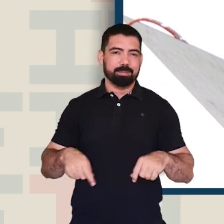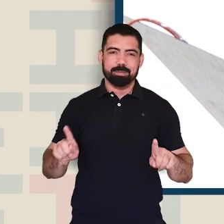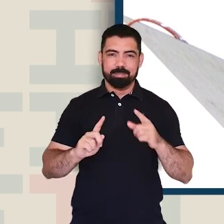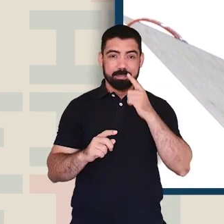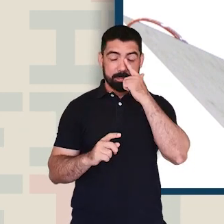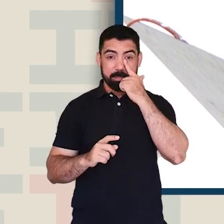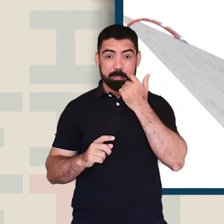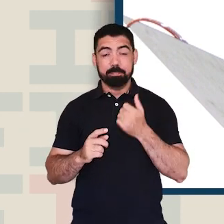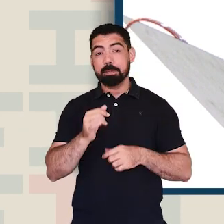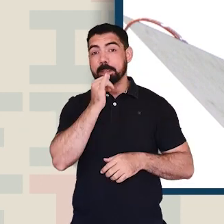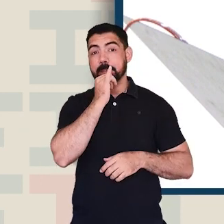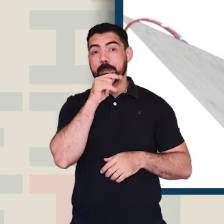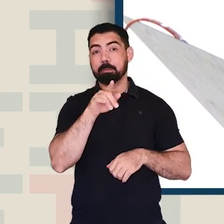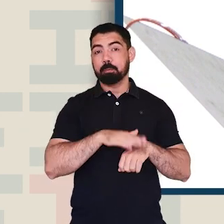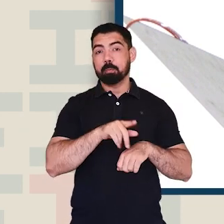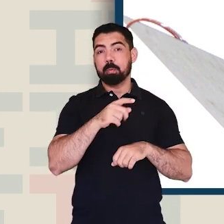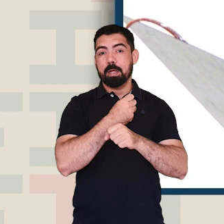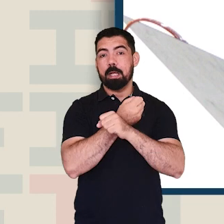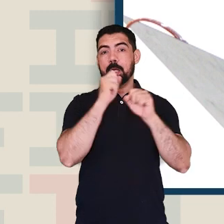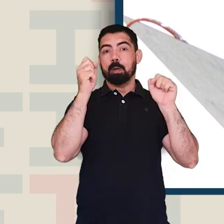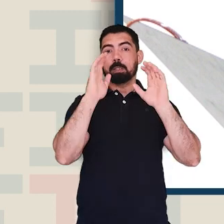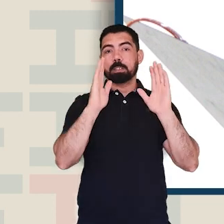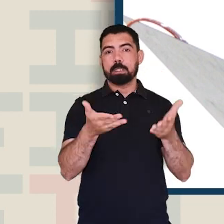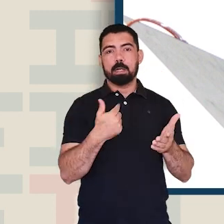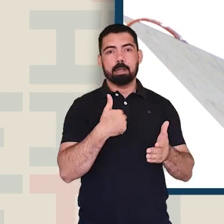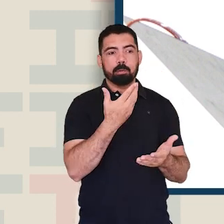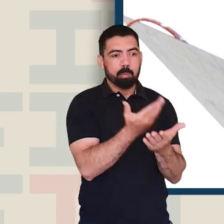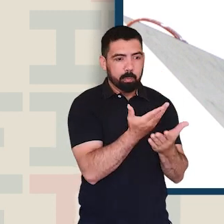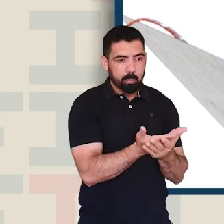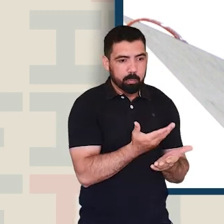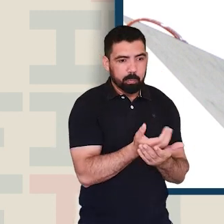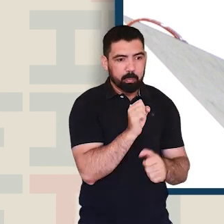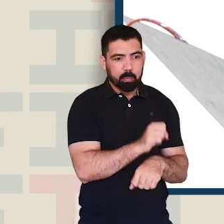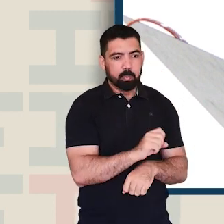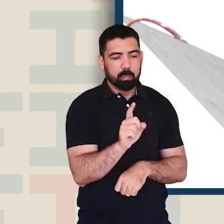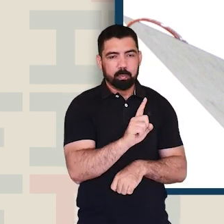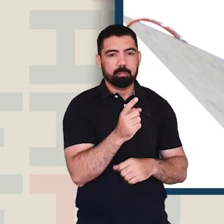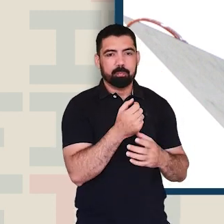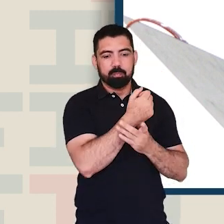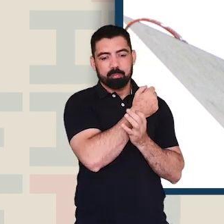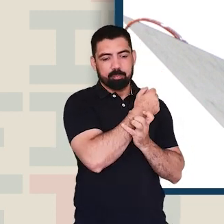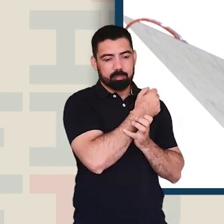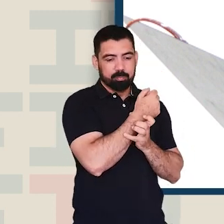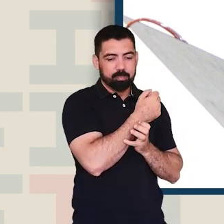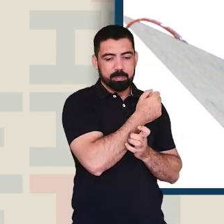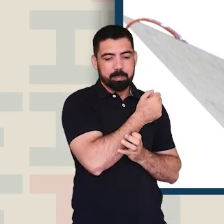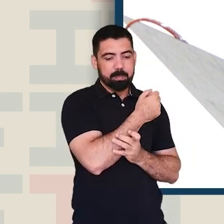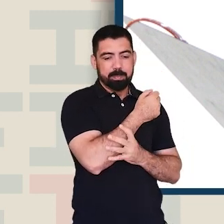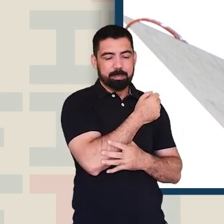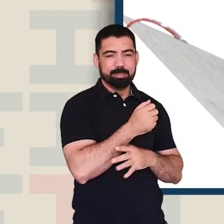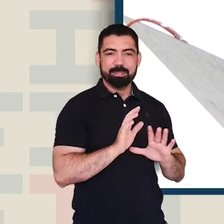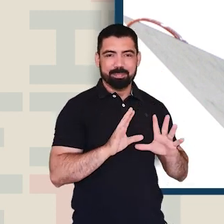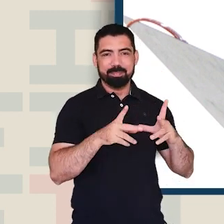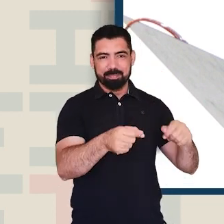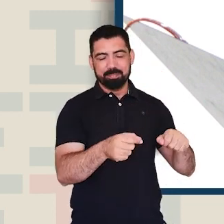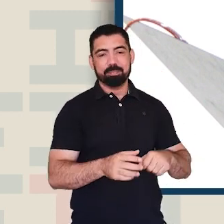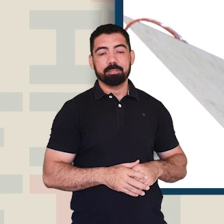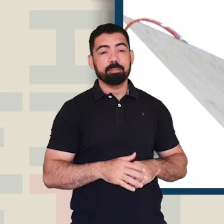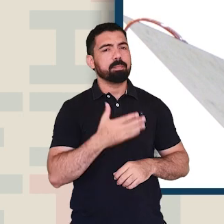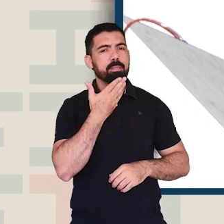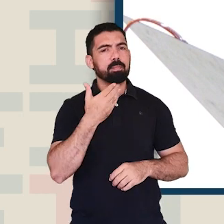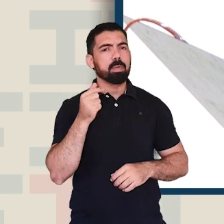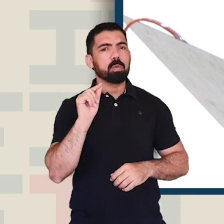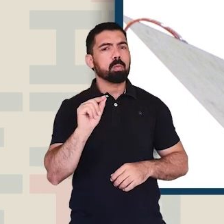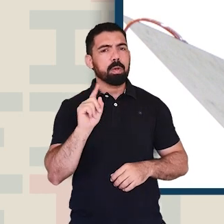tem que ter o dia todo, acordou, já está ali, não para fazer nada para você conseguir digitar essas escalas todas. Então, é